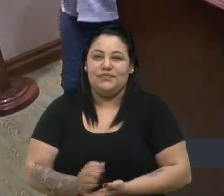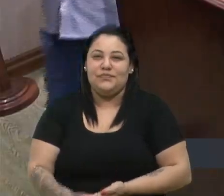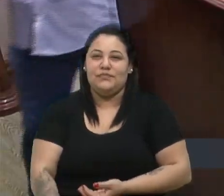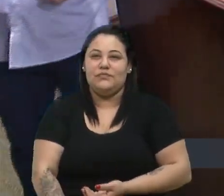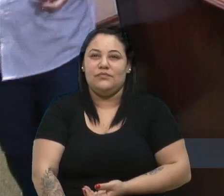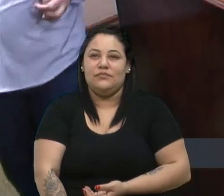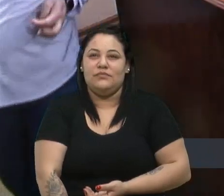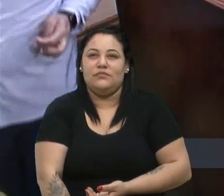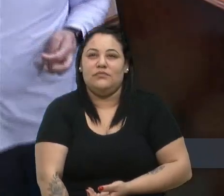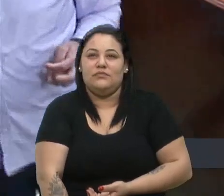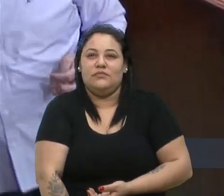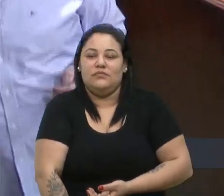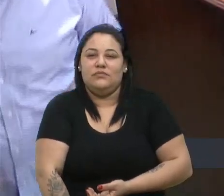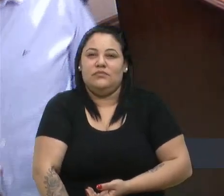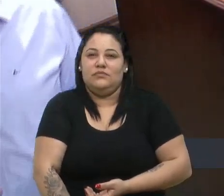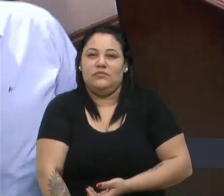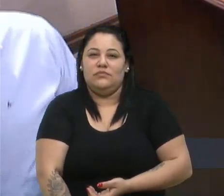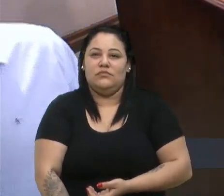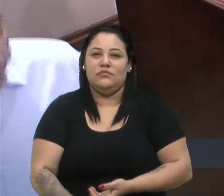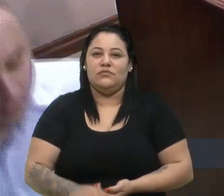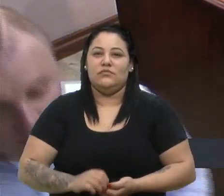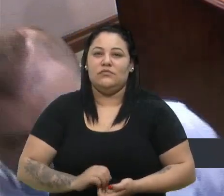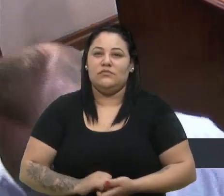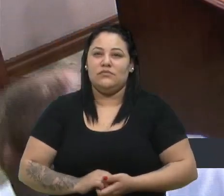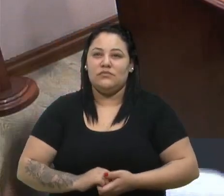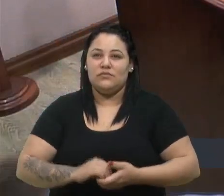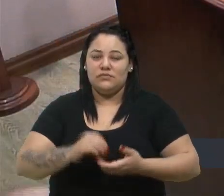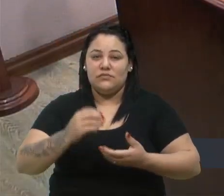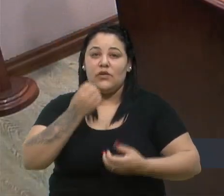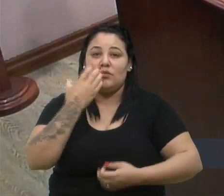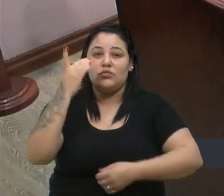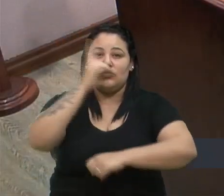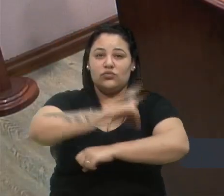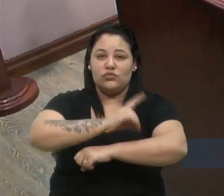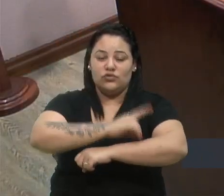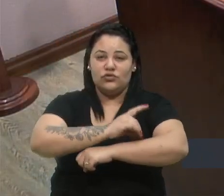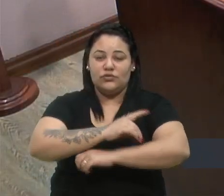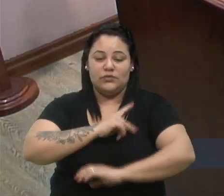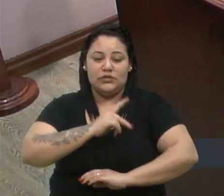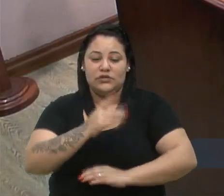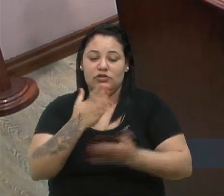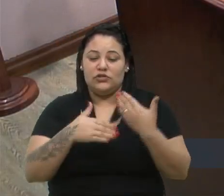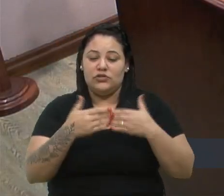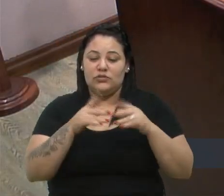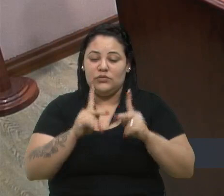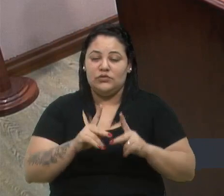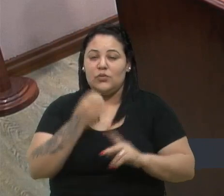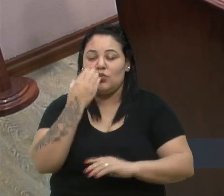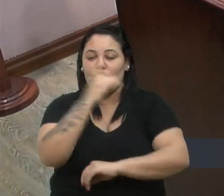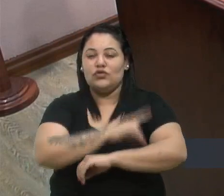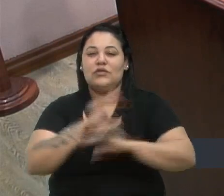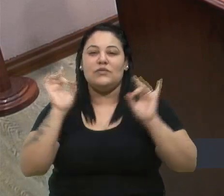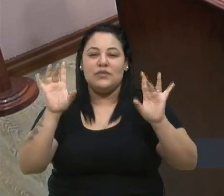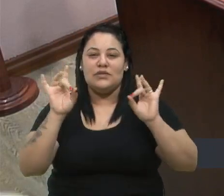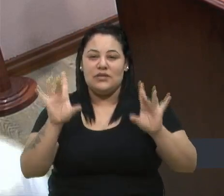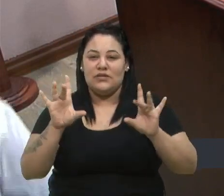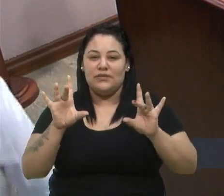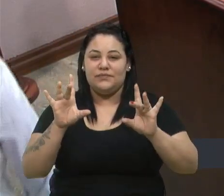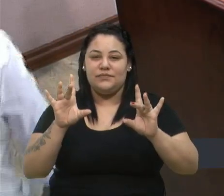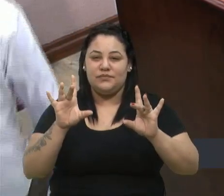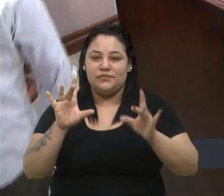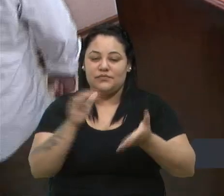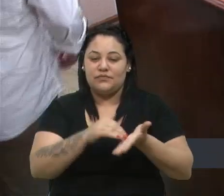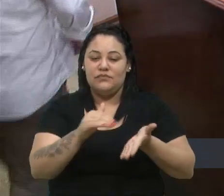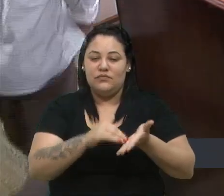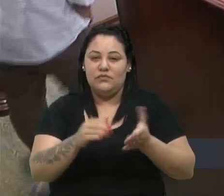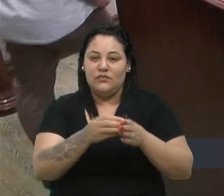Vereador Bressan, com a palavra. Bom dia, senhor presidente, senhoras e senhores vereadores. Um bom dia muito especial ao nosso secretário de Turismo, Ricardo Daneluz,